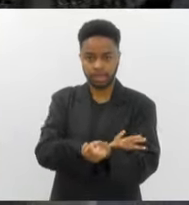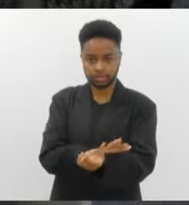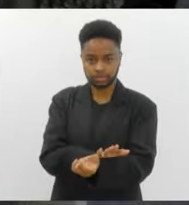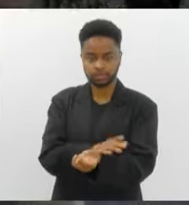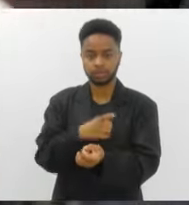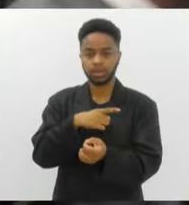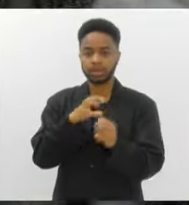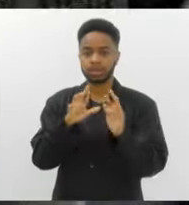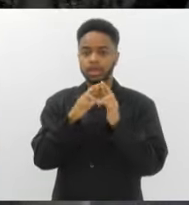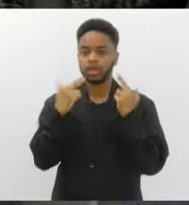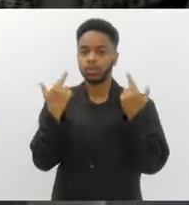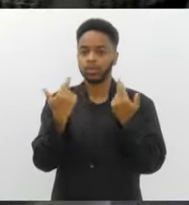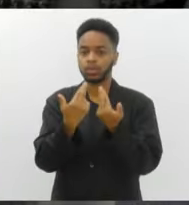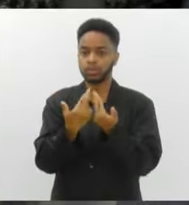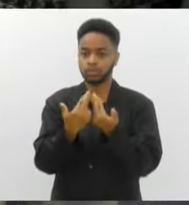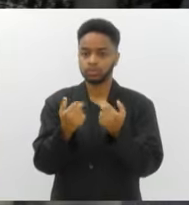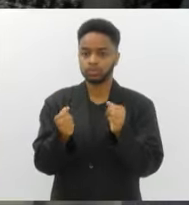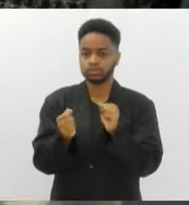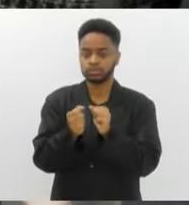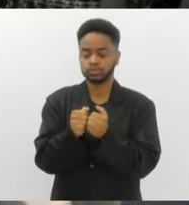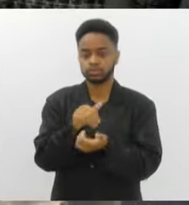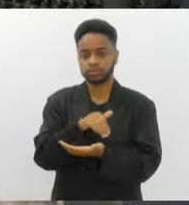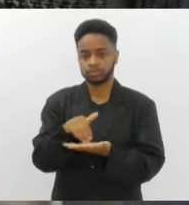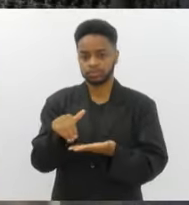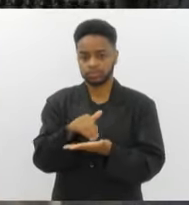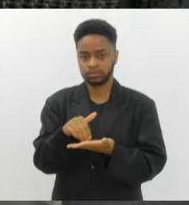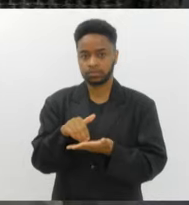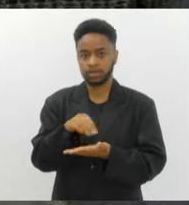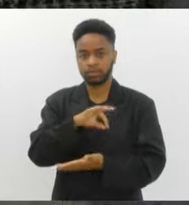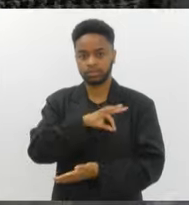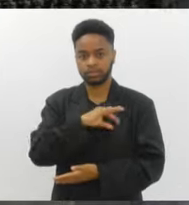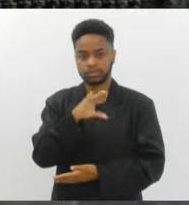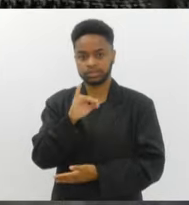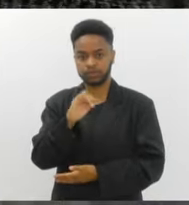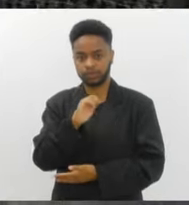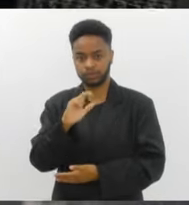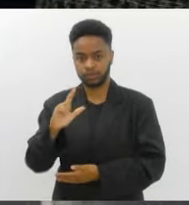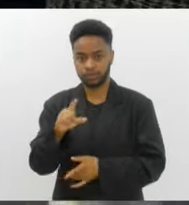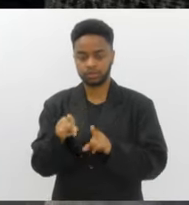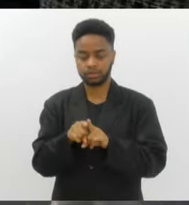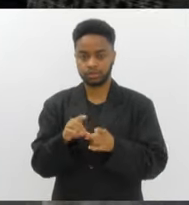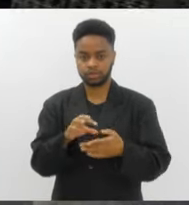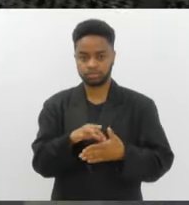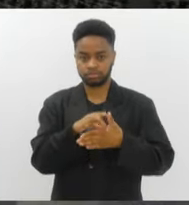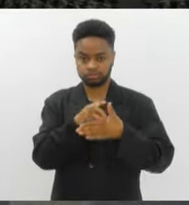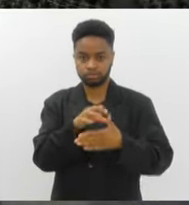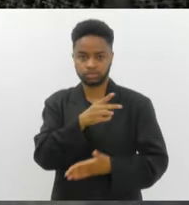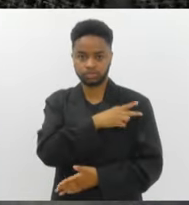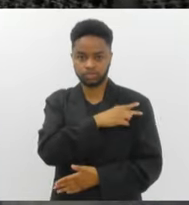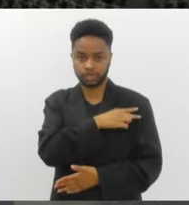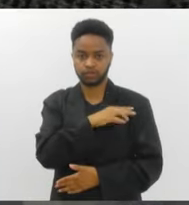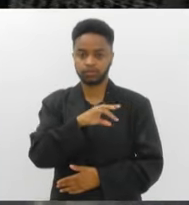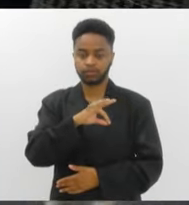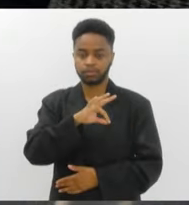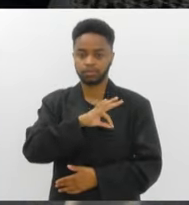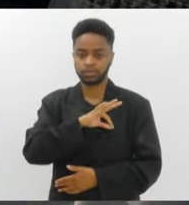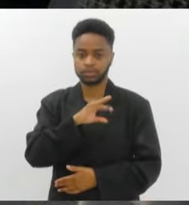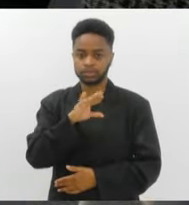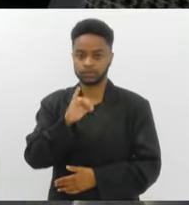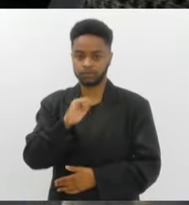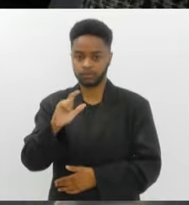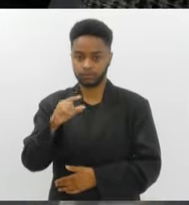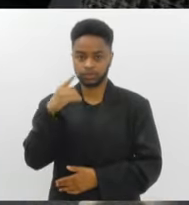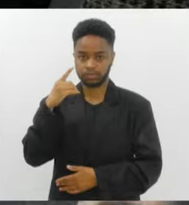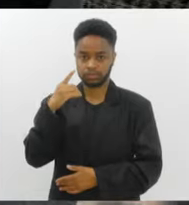reuniões com o secretário da Polícia Civil e o chefe da Polícia Civil, delegado Amin.